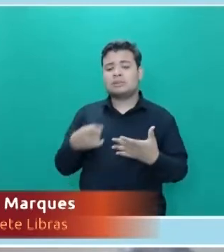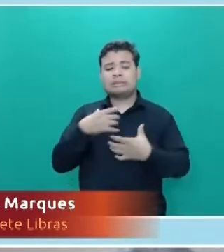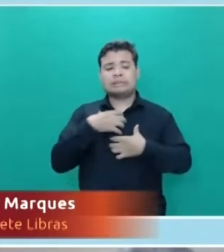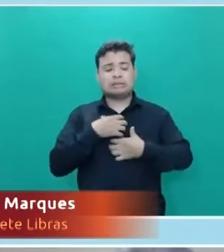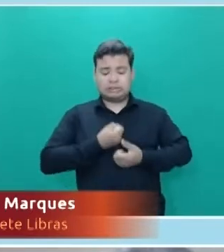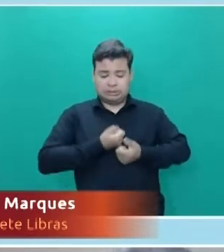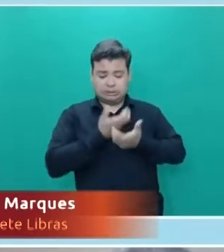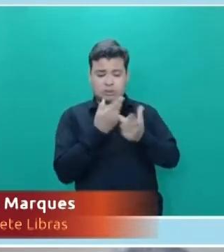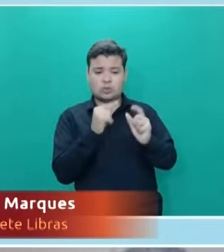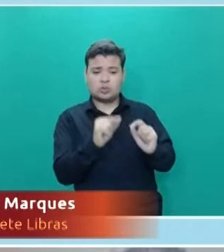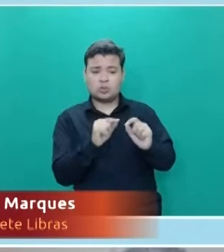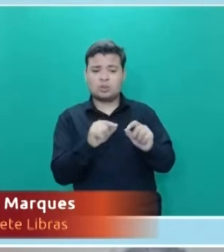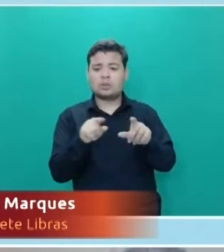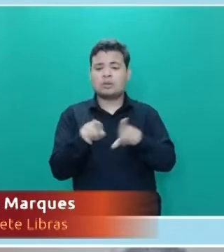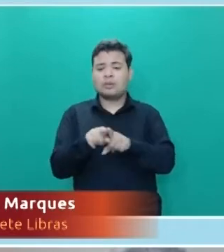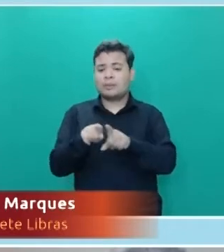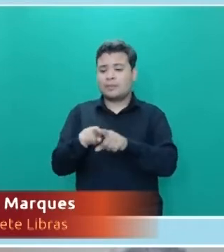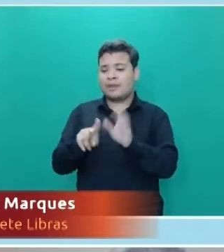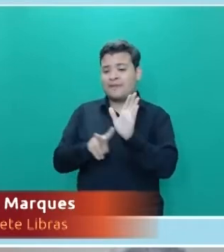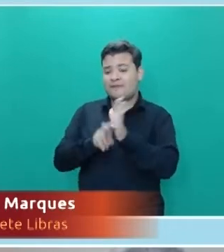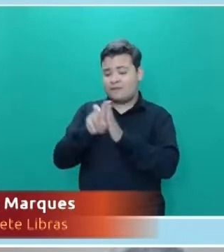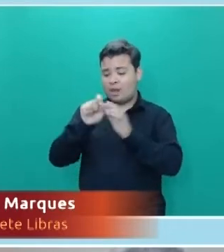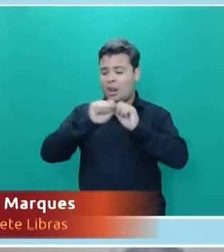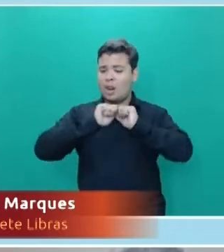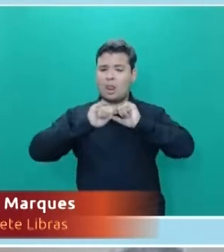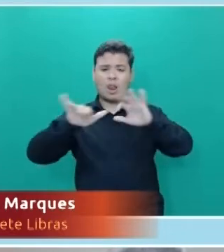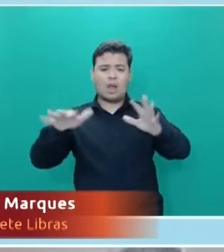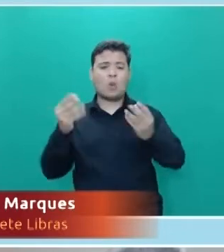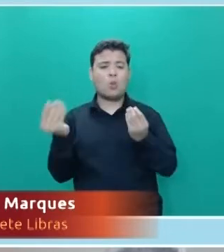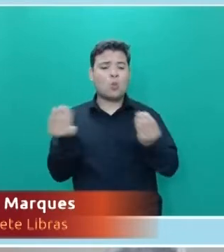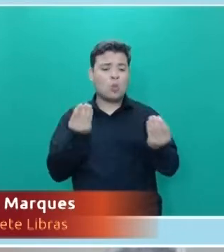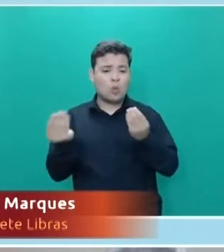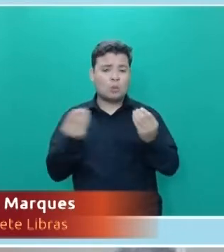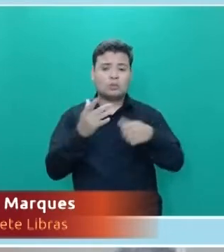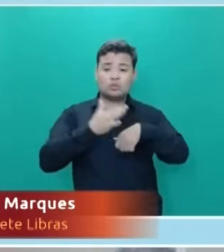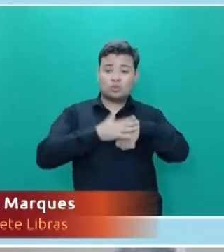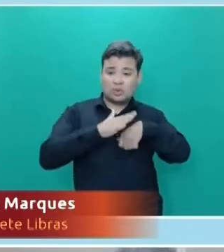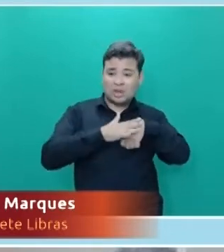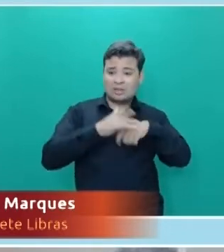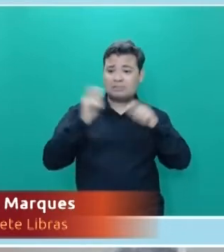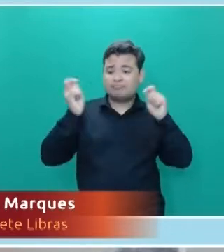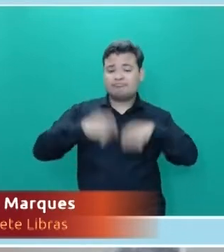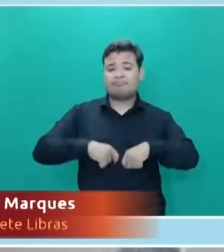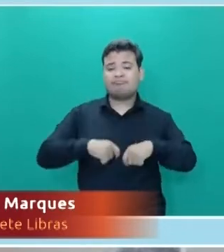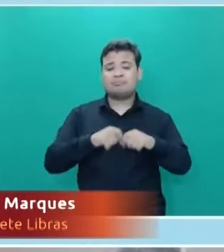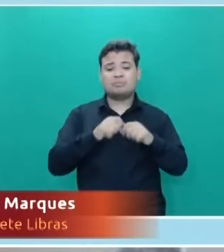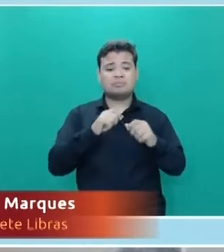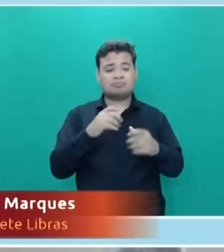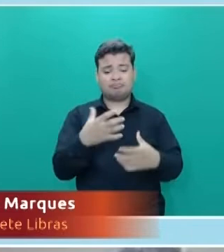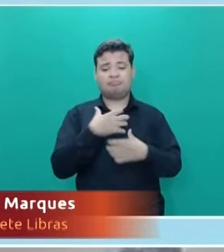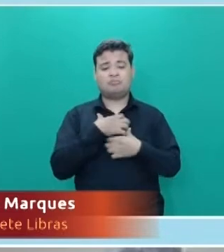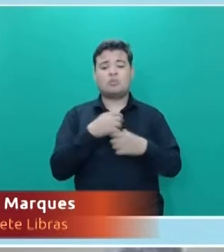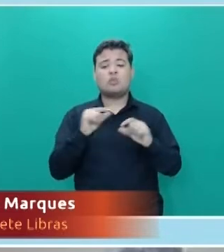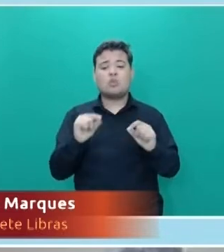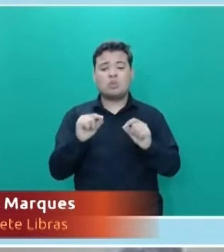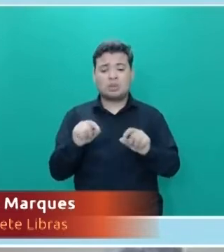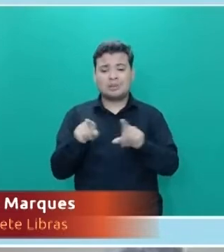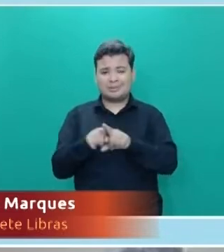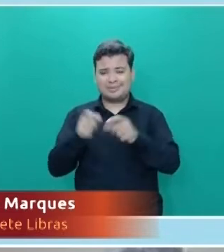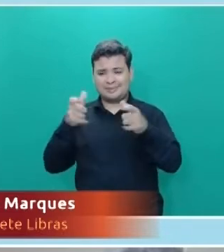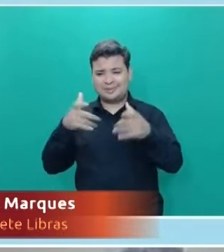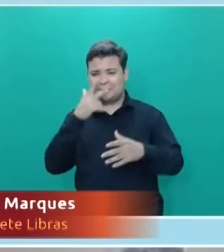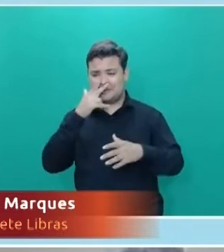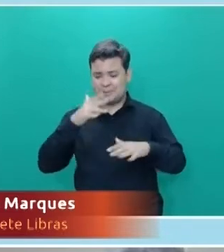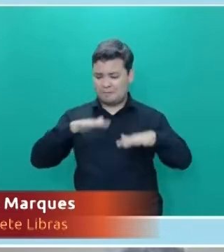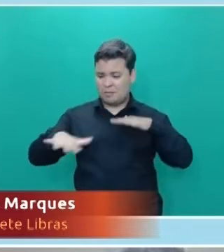doença o vírus, né, é transmitido, o que a doença pode causar? A Edna citou algumas coisas em relação ao comprometimento motor, né, que é uma das